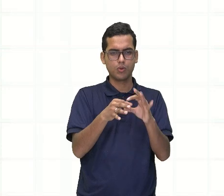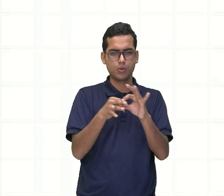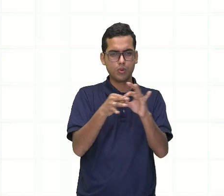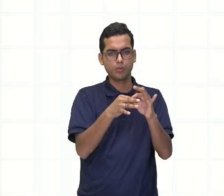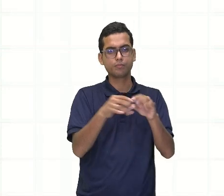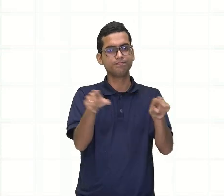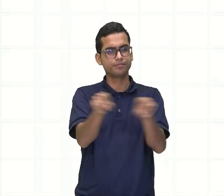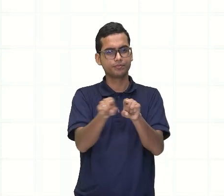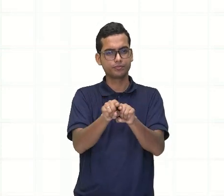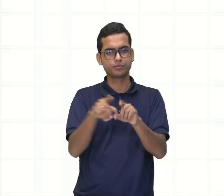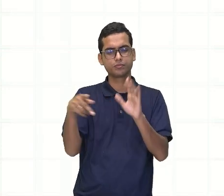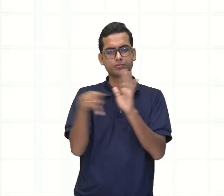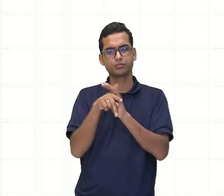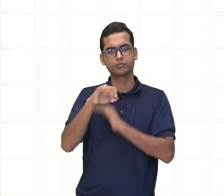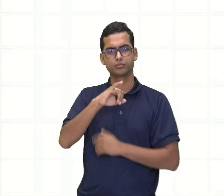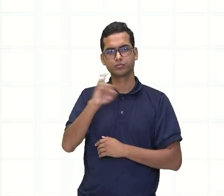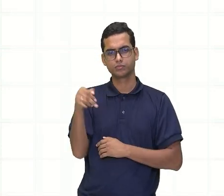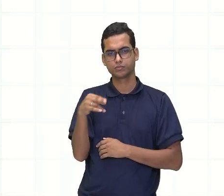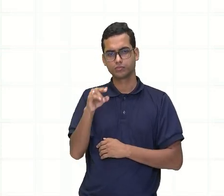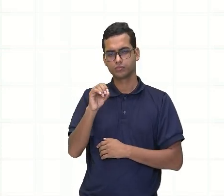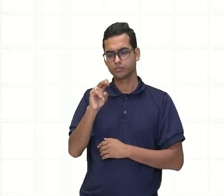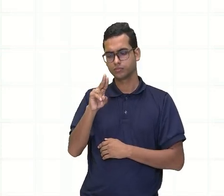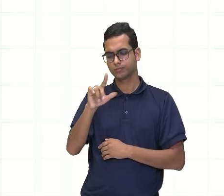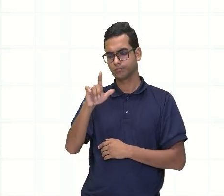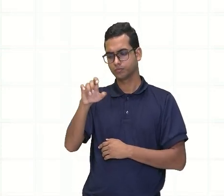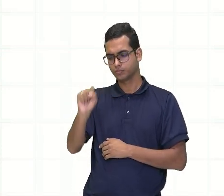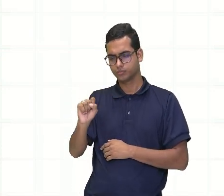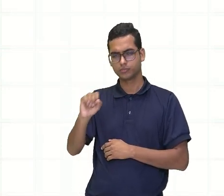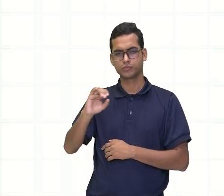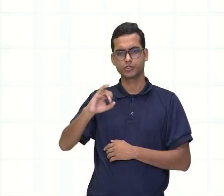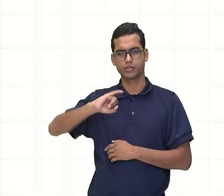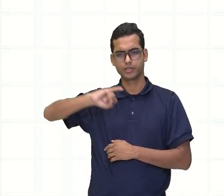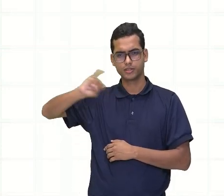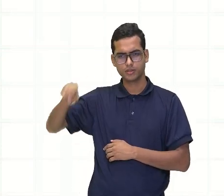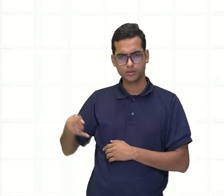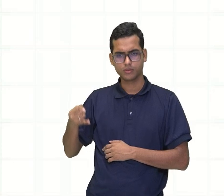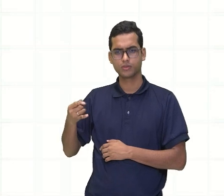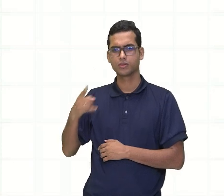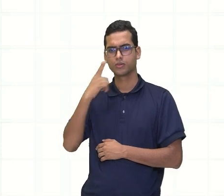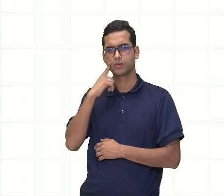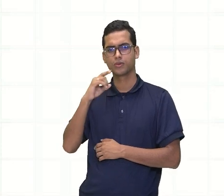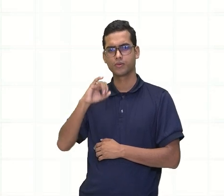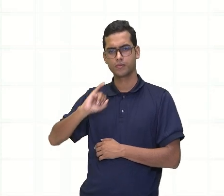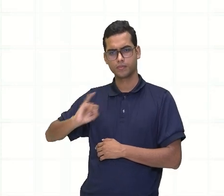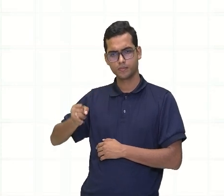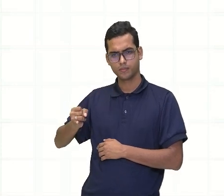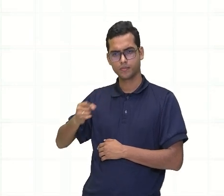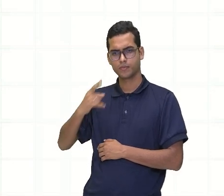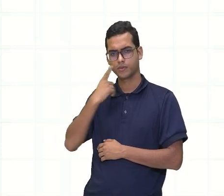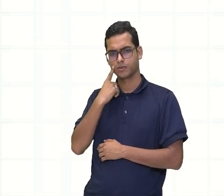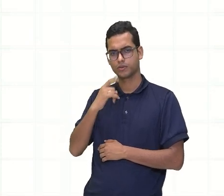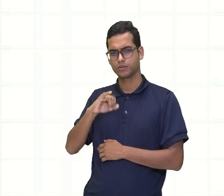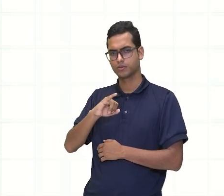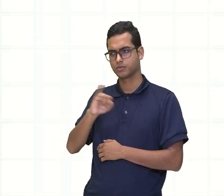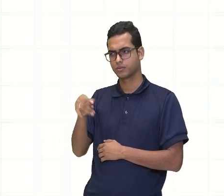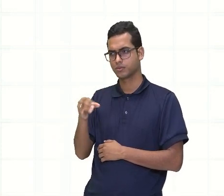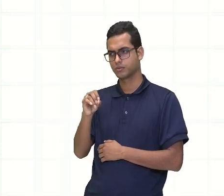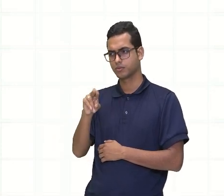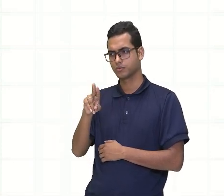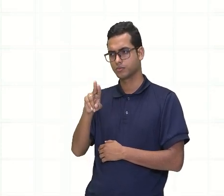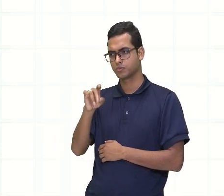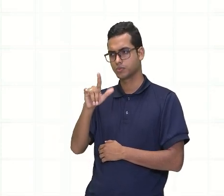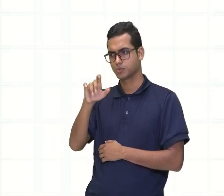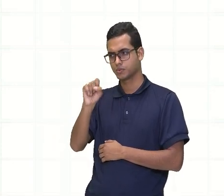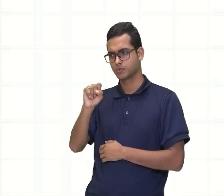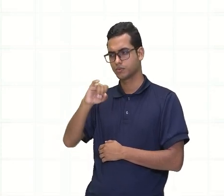medida quando se trata do quê? Do calor. Porque ele fez a identificação